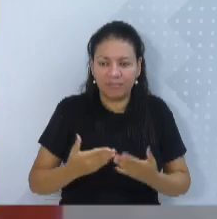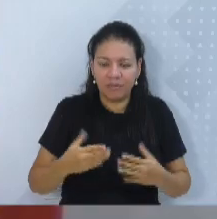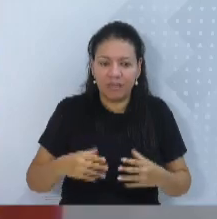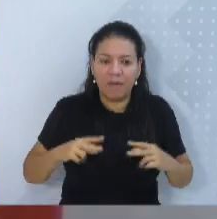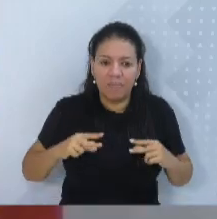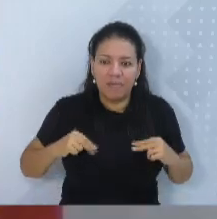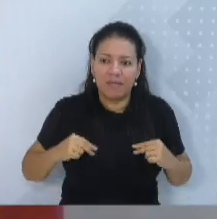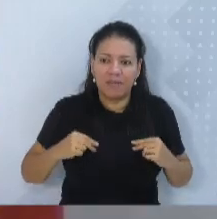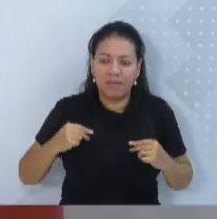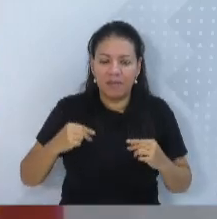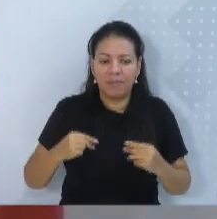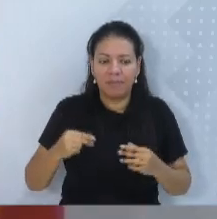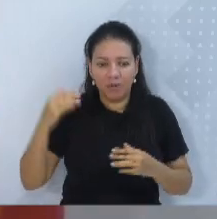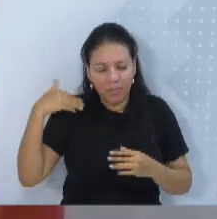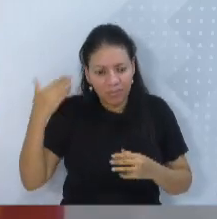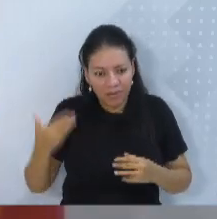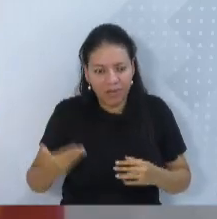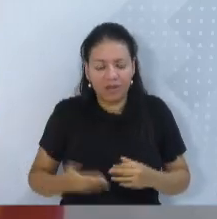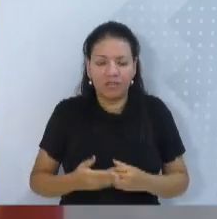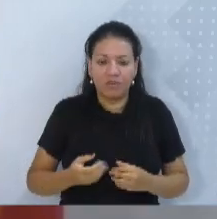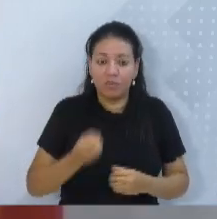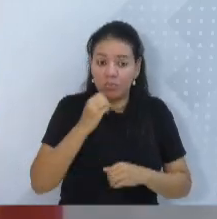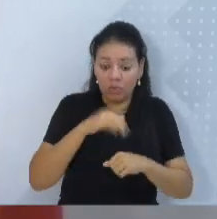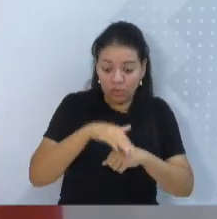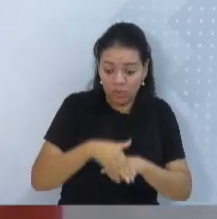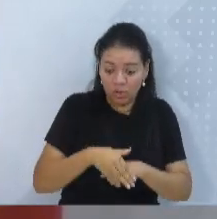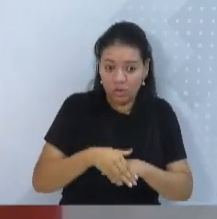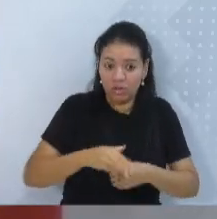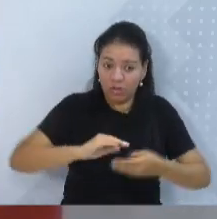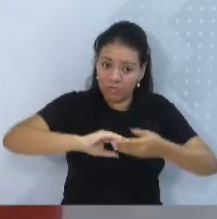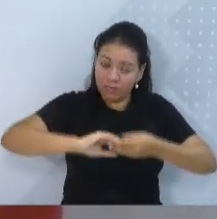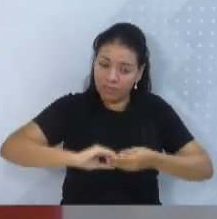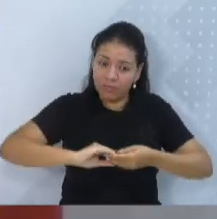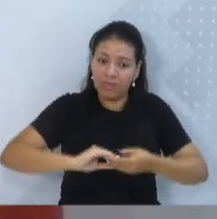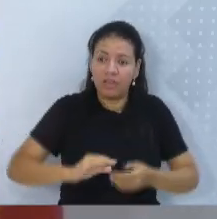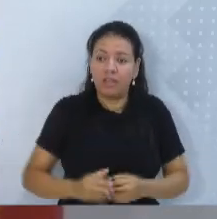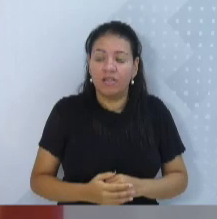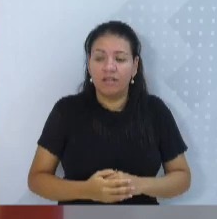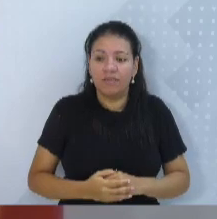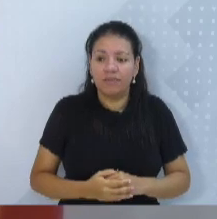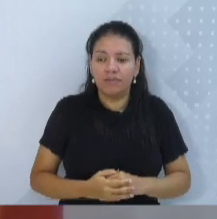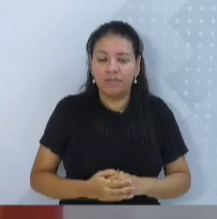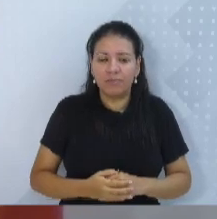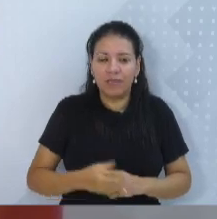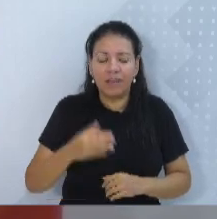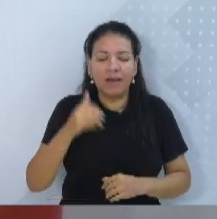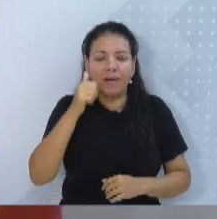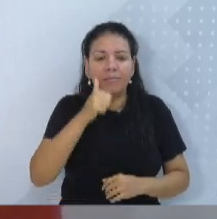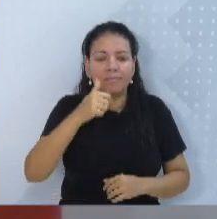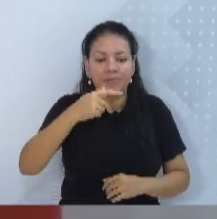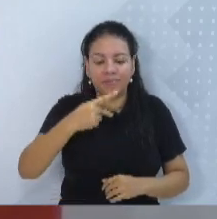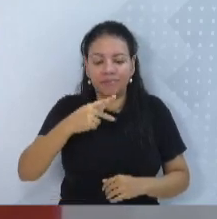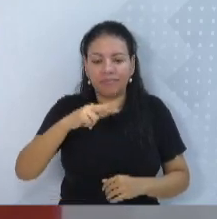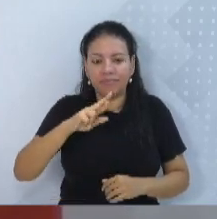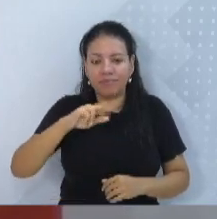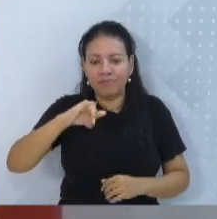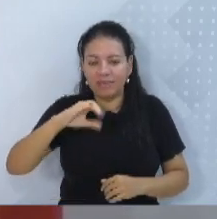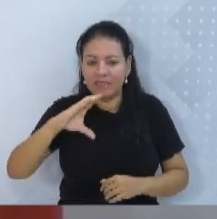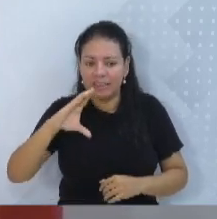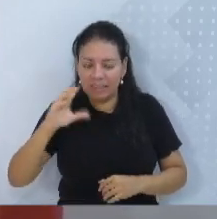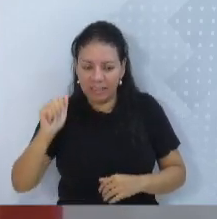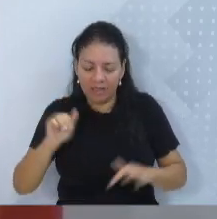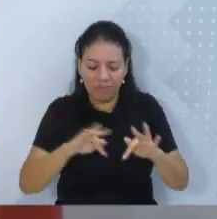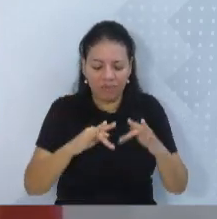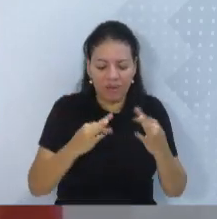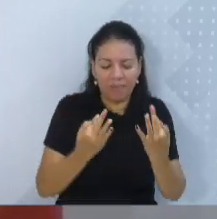Boa noite a todos e a todas quero cumprimentar aqui em especial a minha homenageada Priscila toda sua família Emil